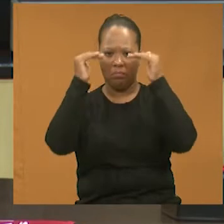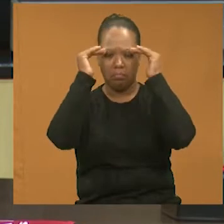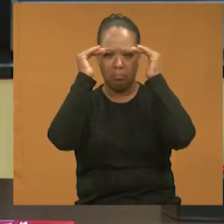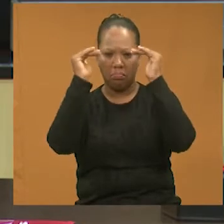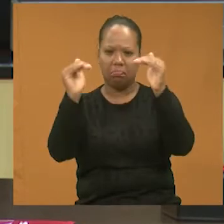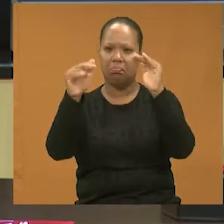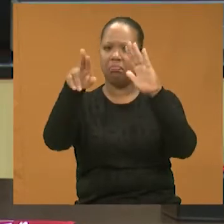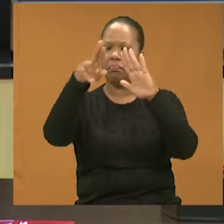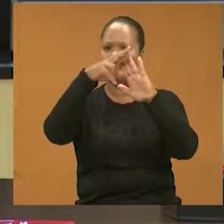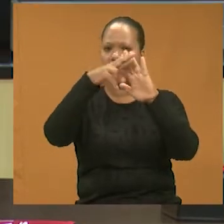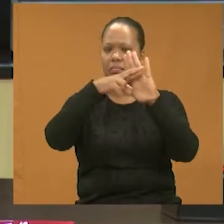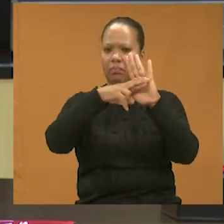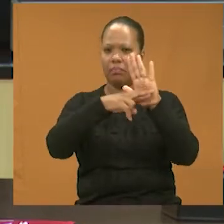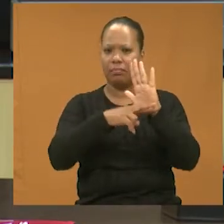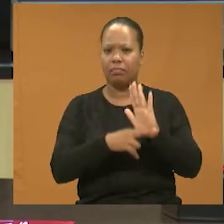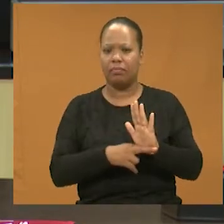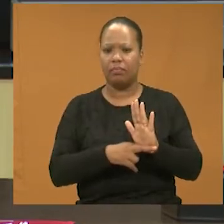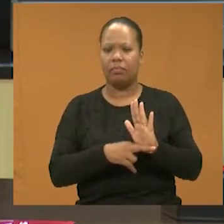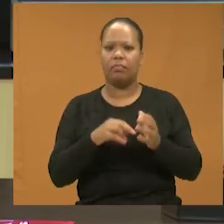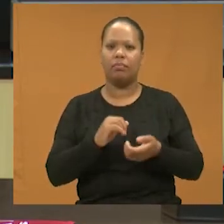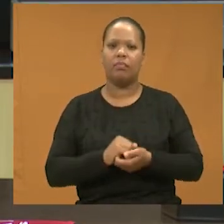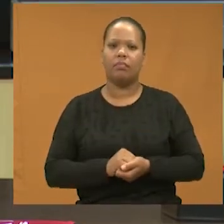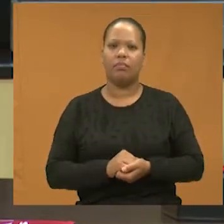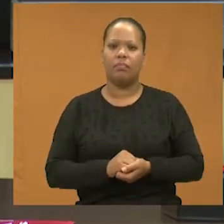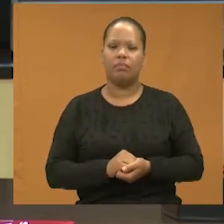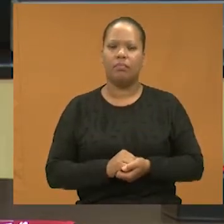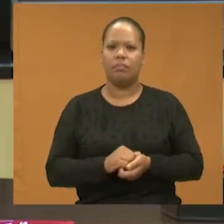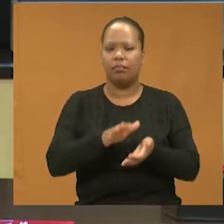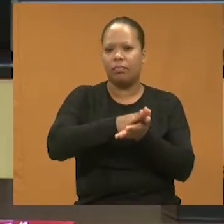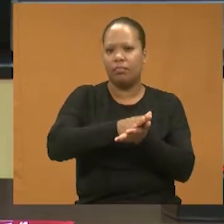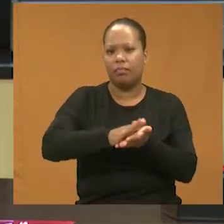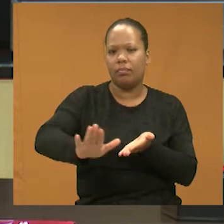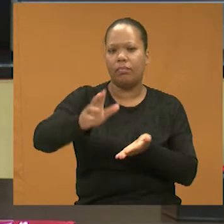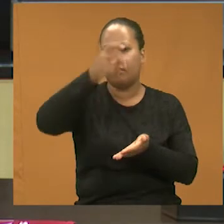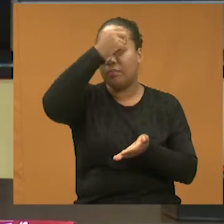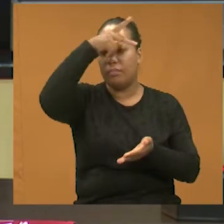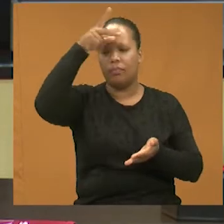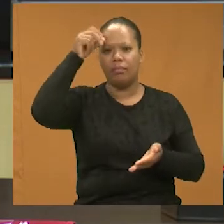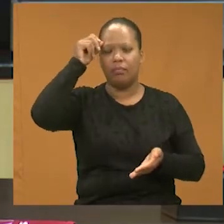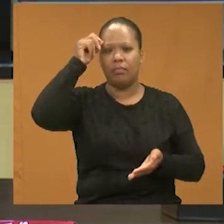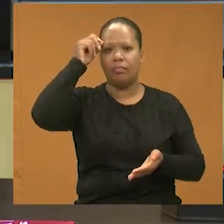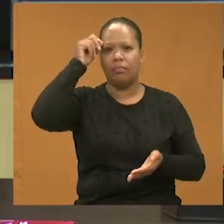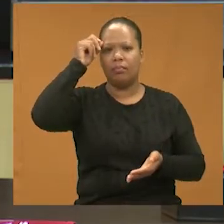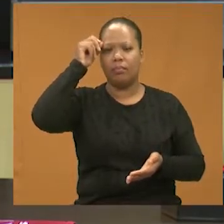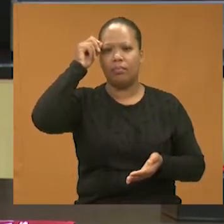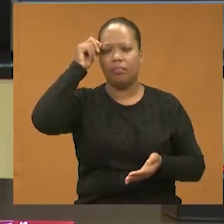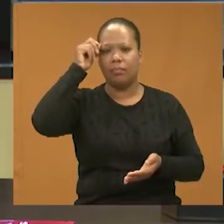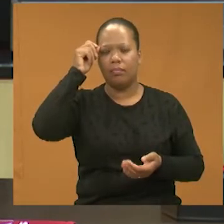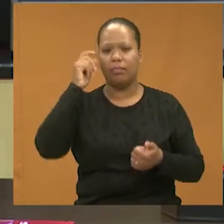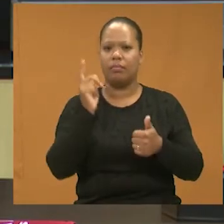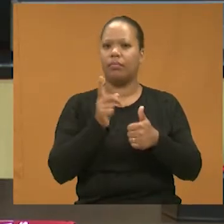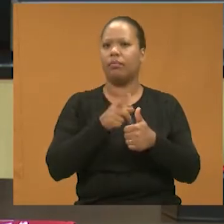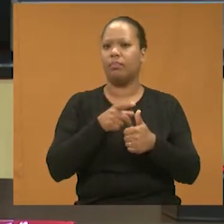Egrégio Plenário, cumpridas as formalidades regimentais, seja encaminhado ao senhor prefeito municipal de Jacareí o seguinte pedido